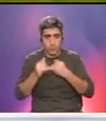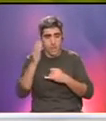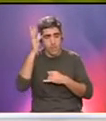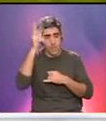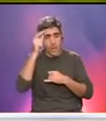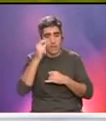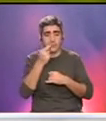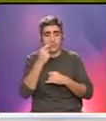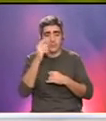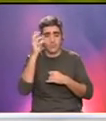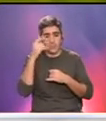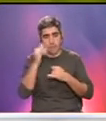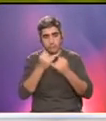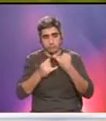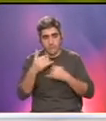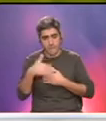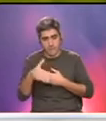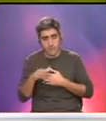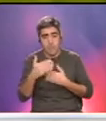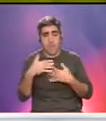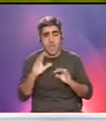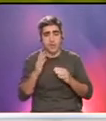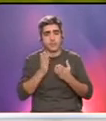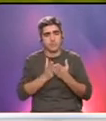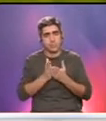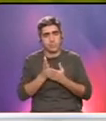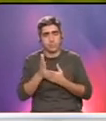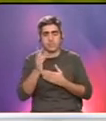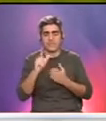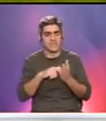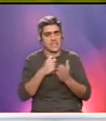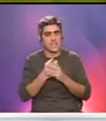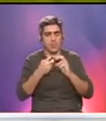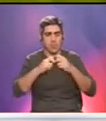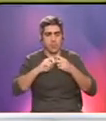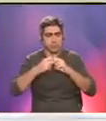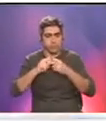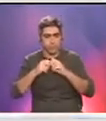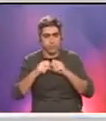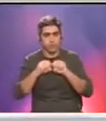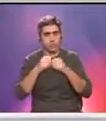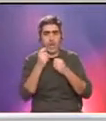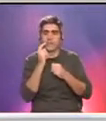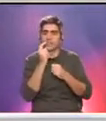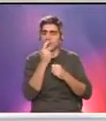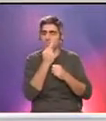que é certo é que desde aí sempre tive bastantes problemas, porque dar um bocado da gengiva.